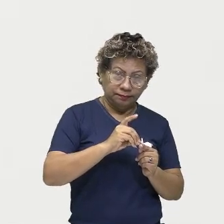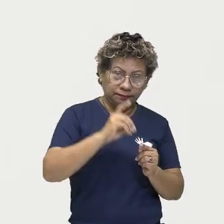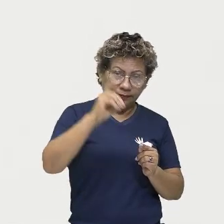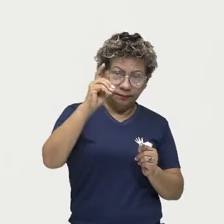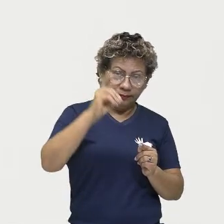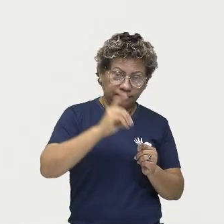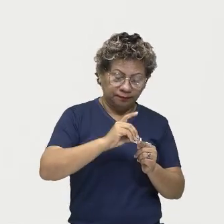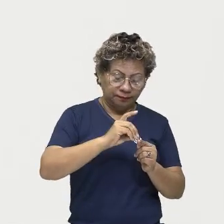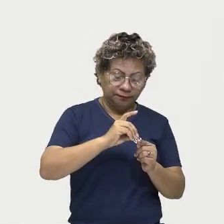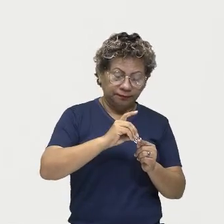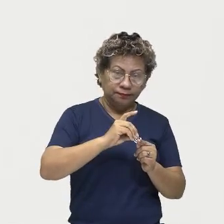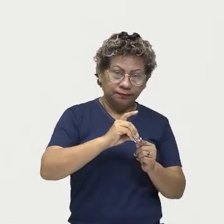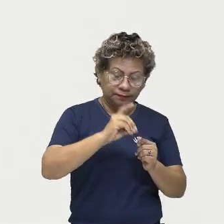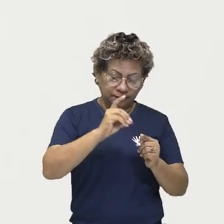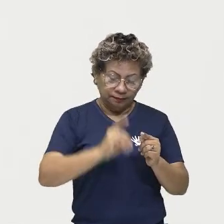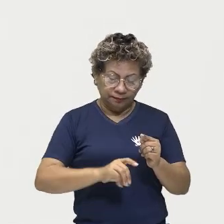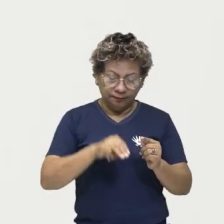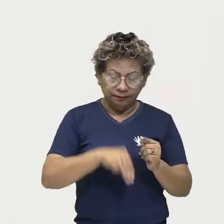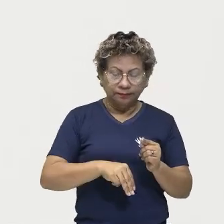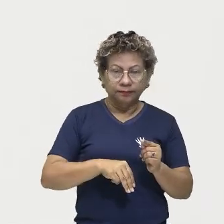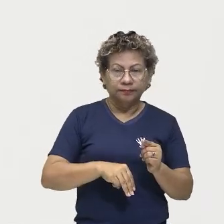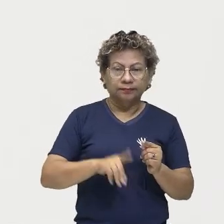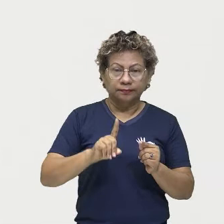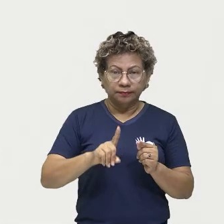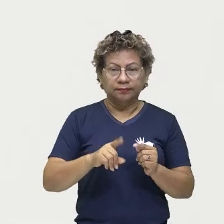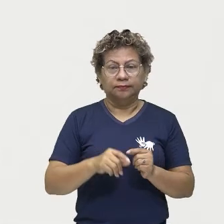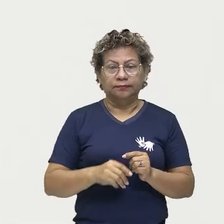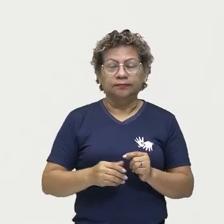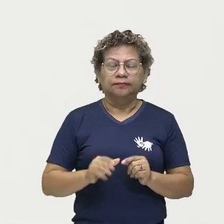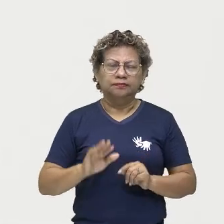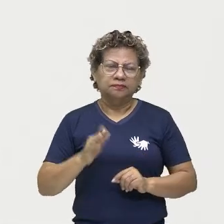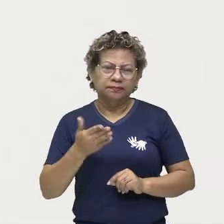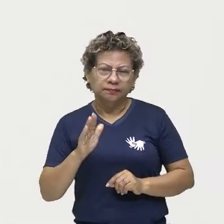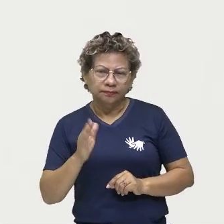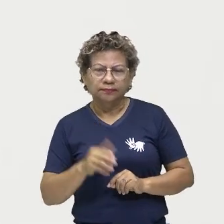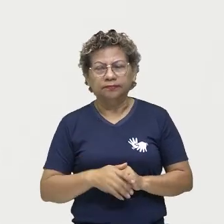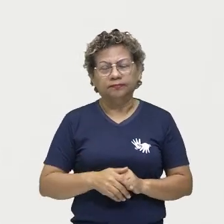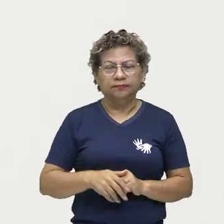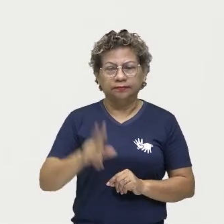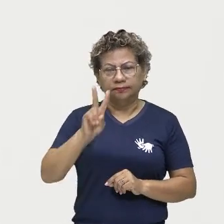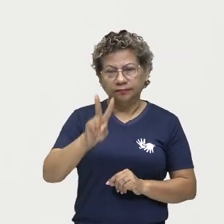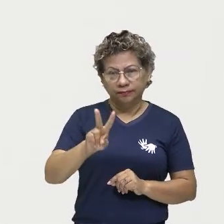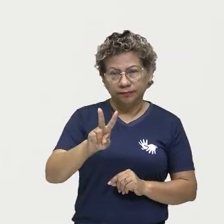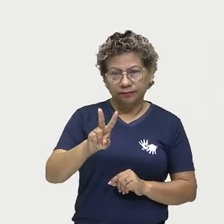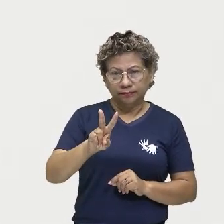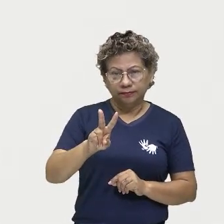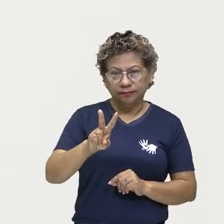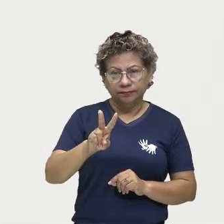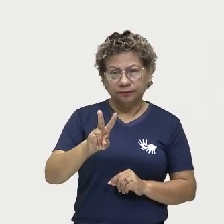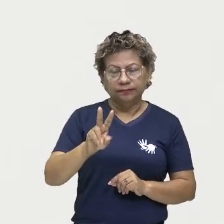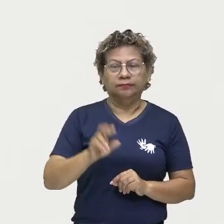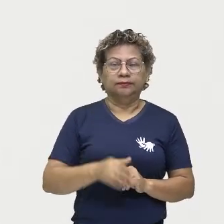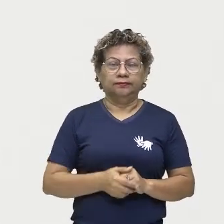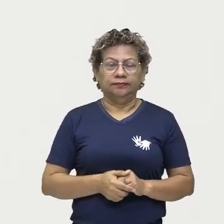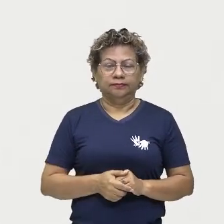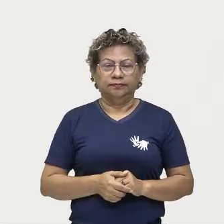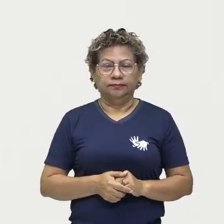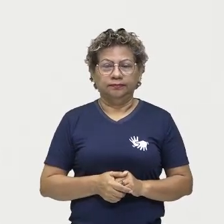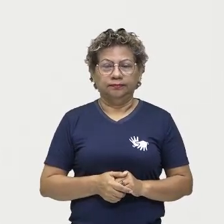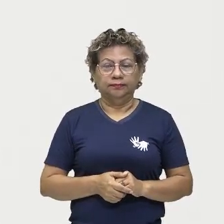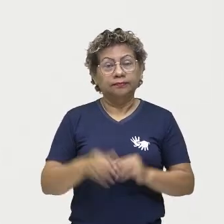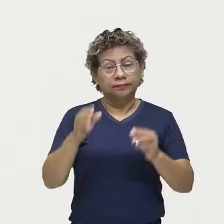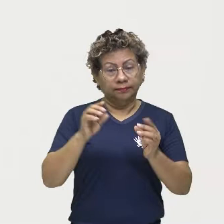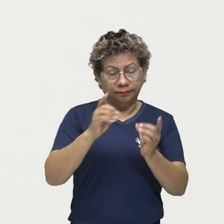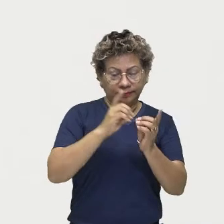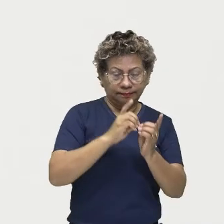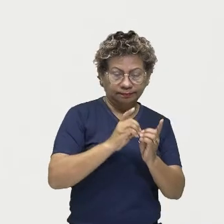2 e até o ponto C também 2. Ou seja, a distância, né, do ponto